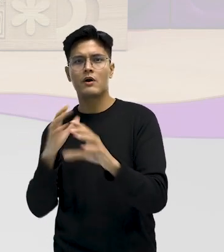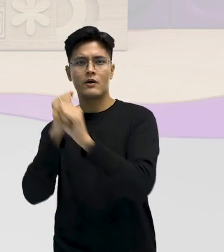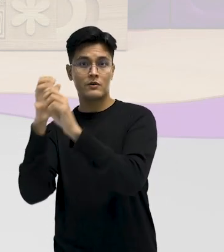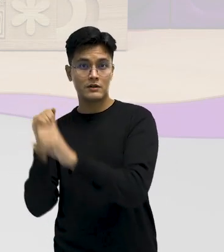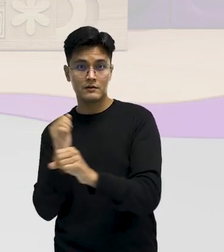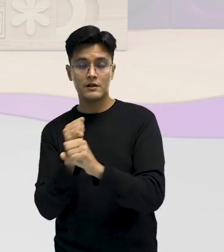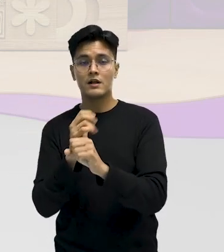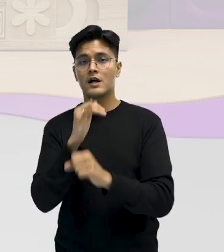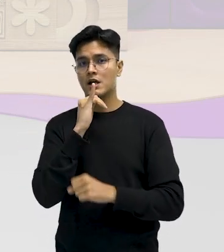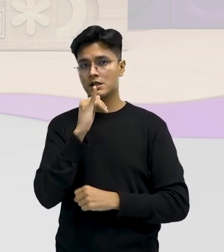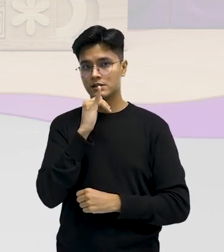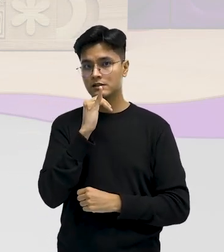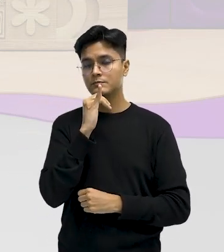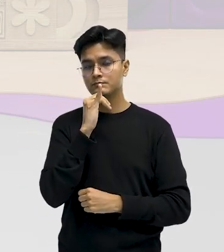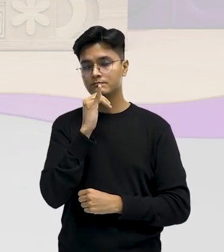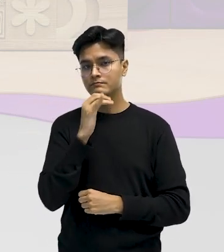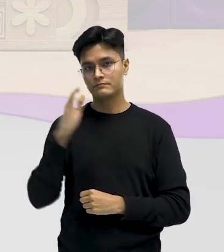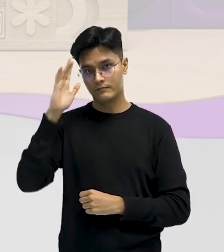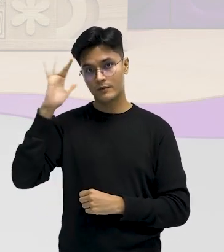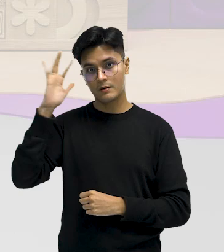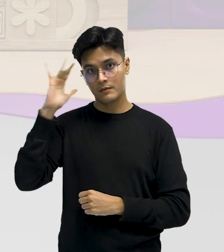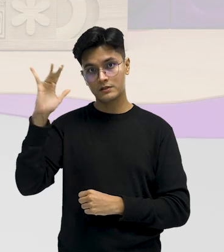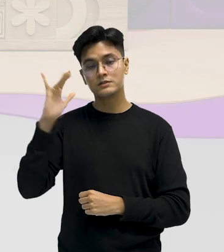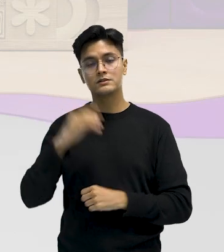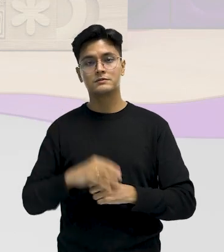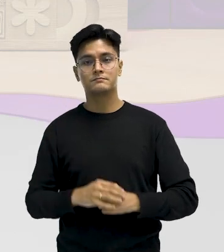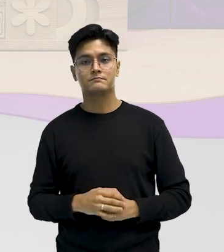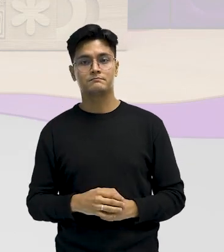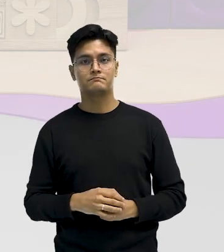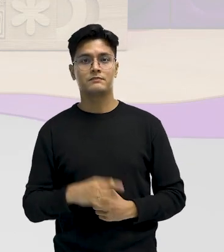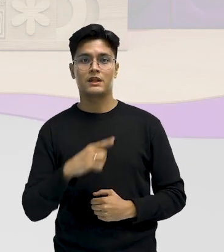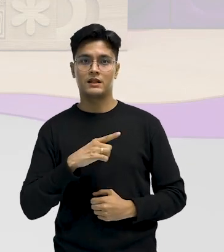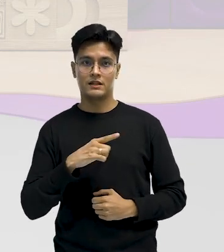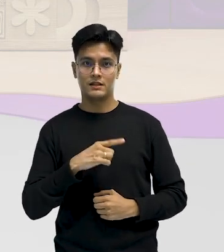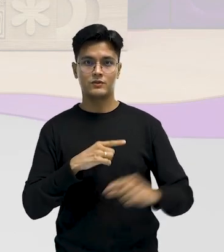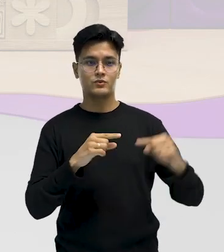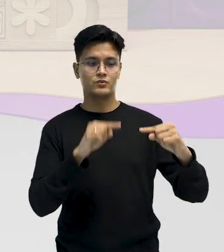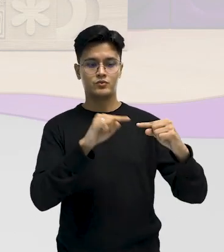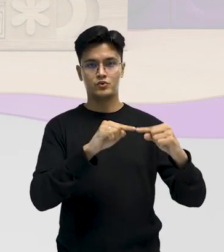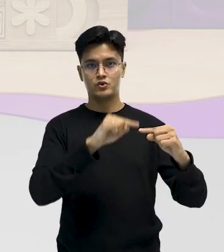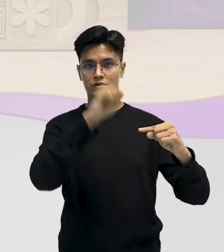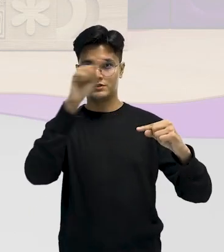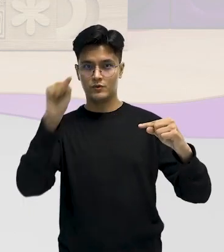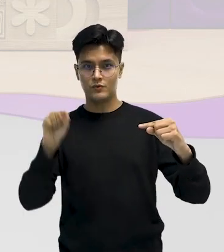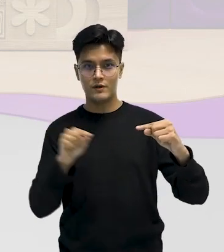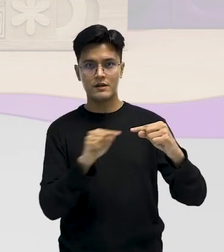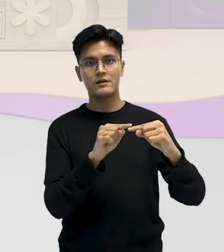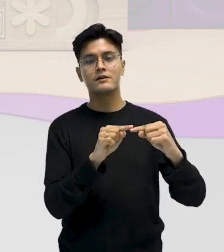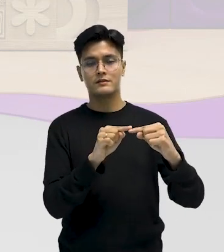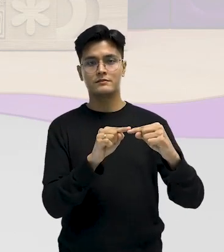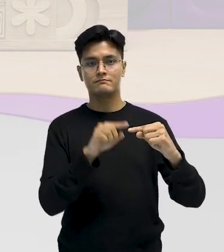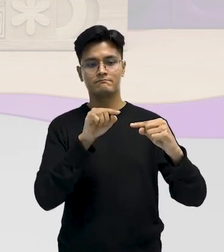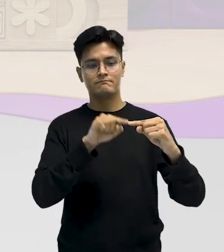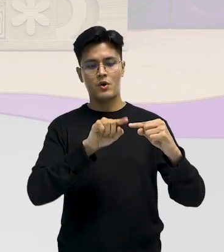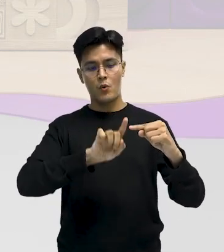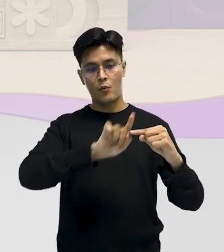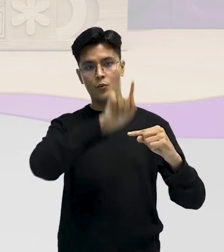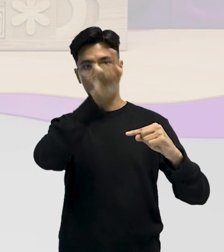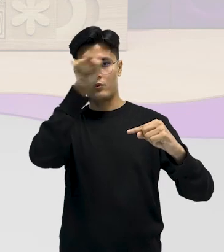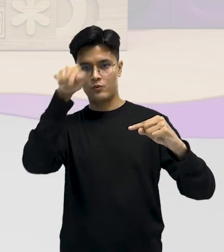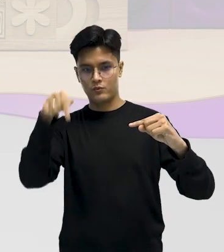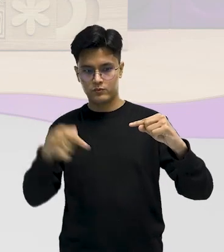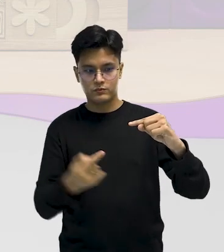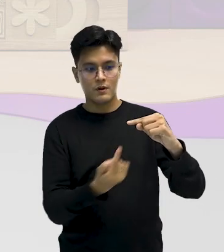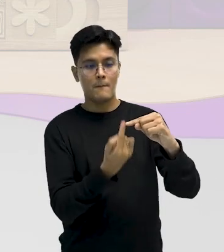exemplo, imaginemos que você em um determinado ponto vai dar uma volta completa nessa circunferência e ao chegar no